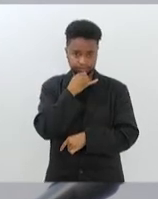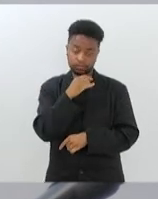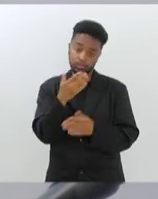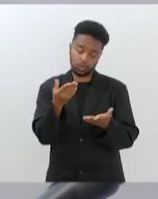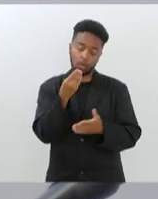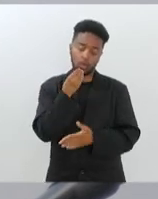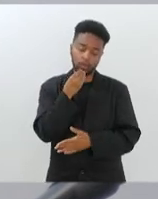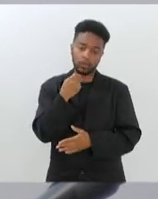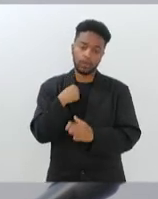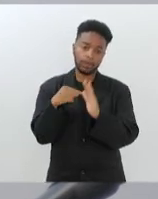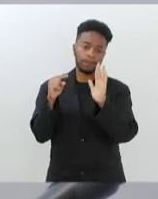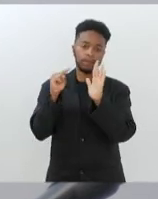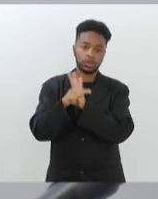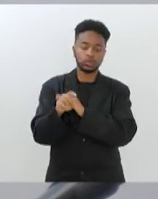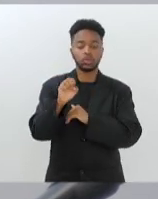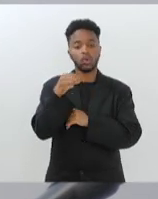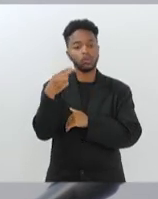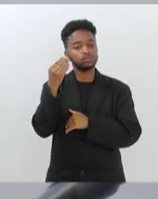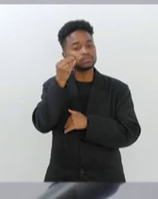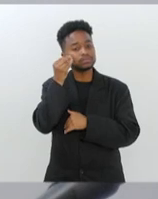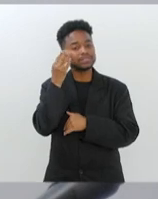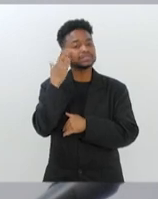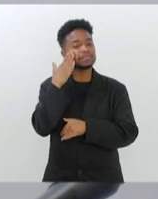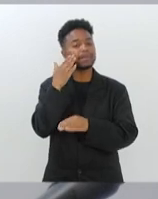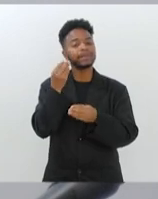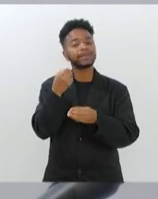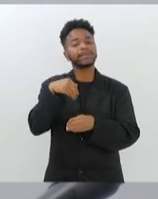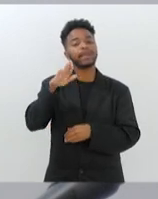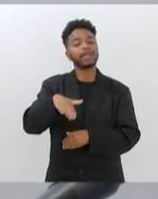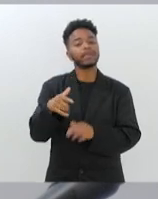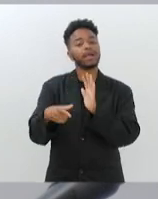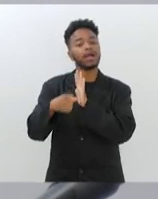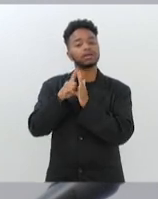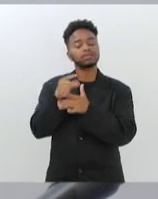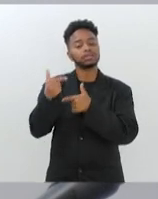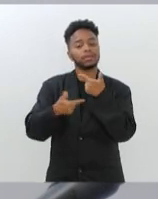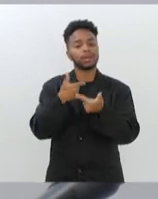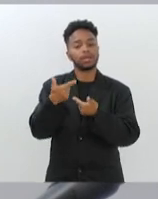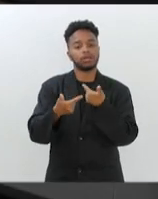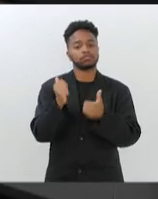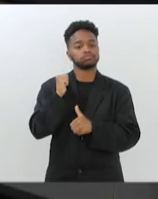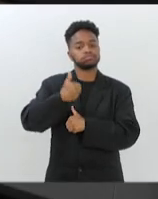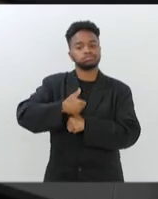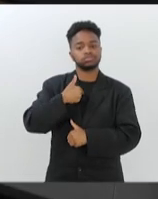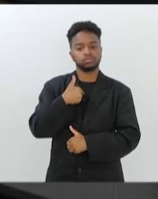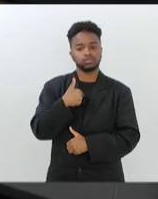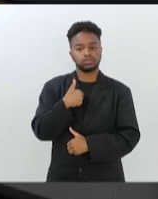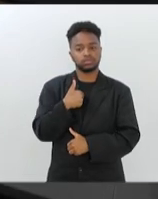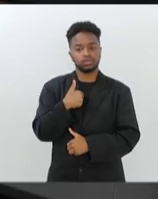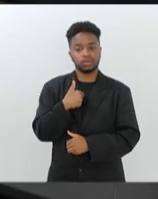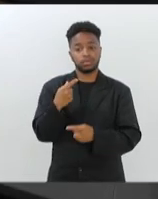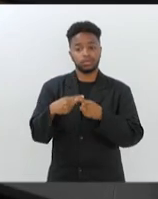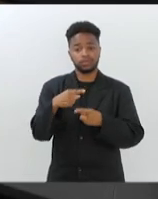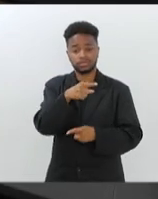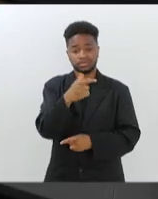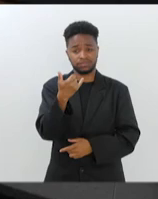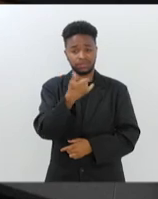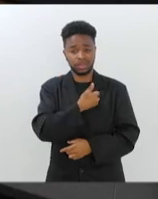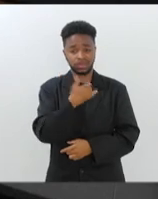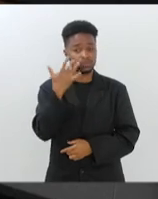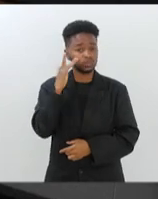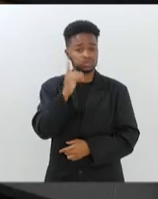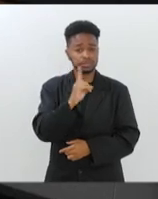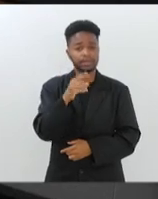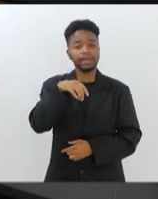questionar vou ter algum tipo de diálogo vou saber quem fazia quem cumpria essa missão antes de mim o senhor queria dizer aqui que não sabia quem